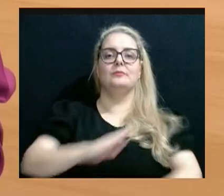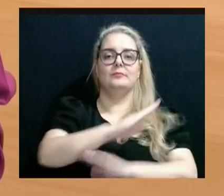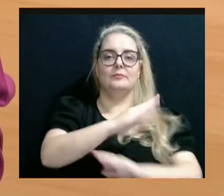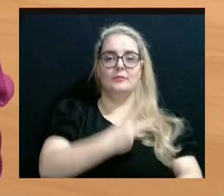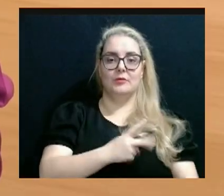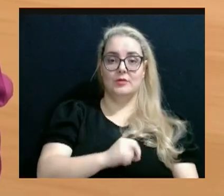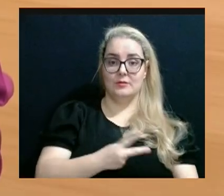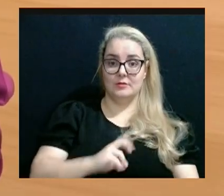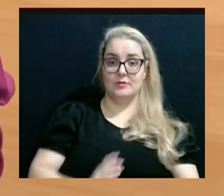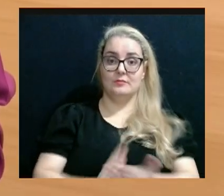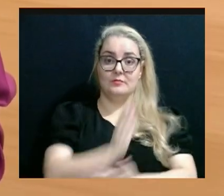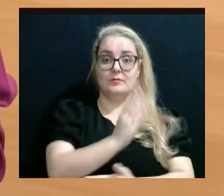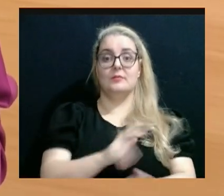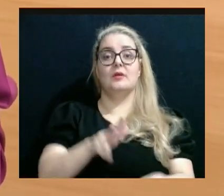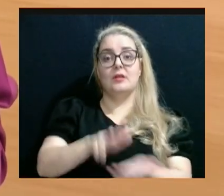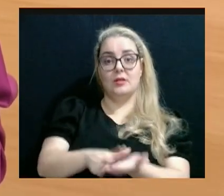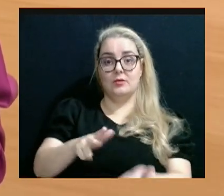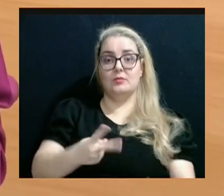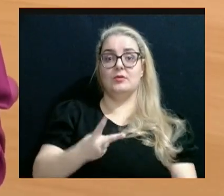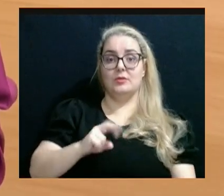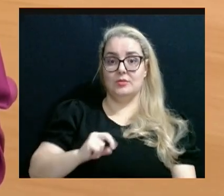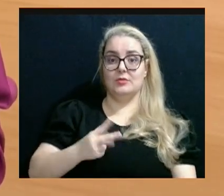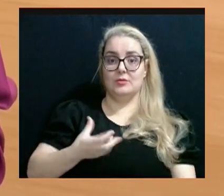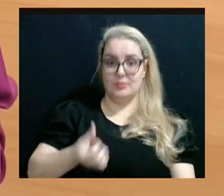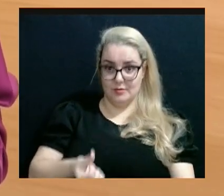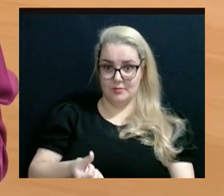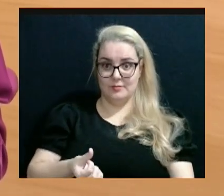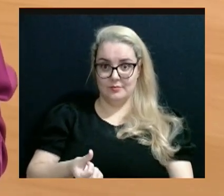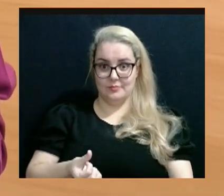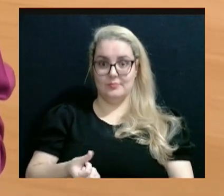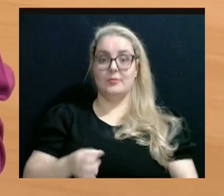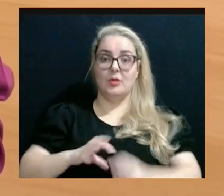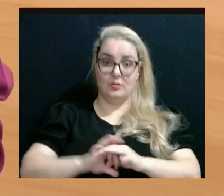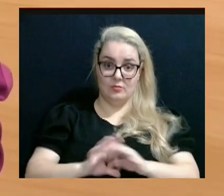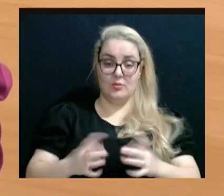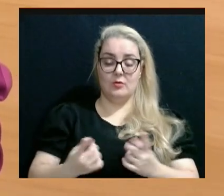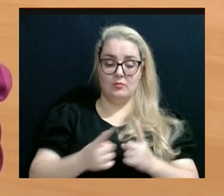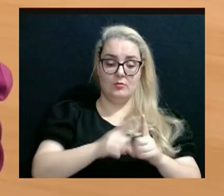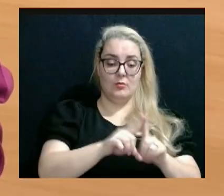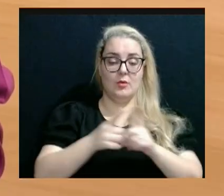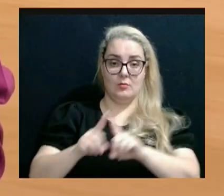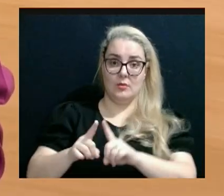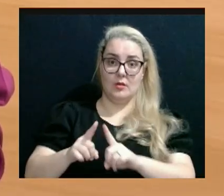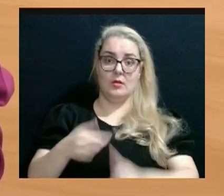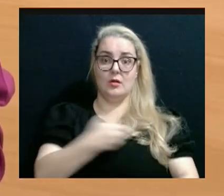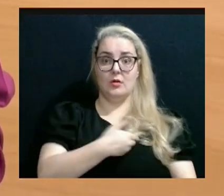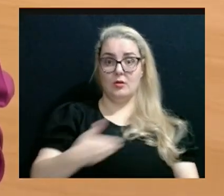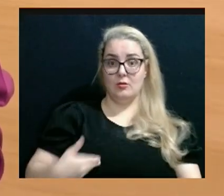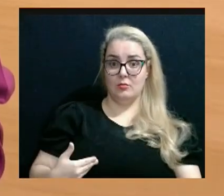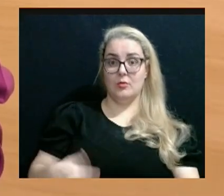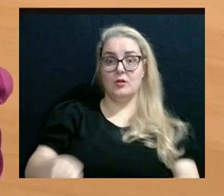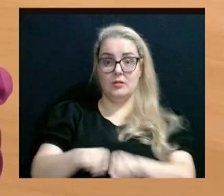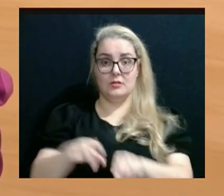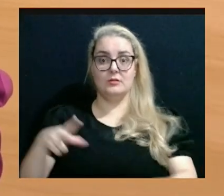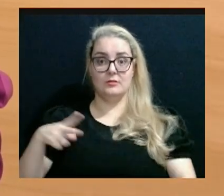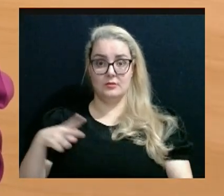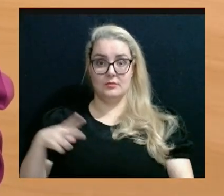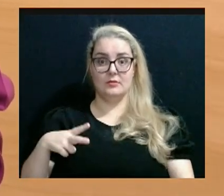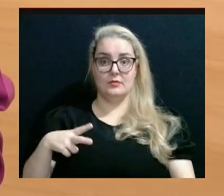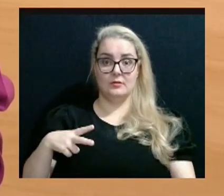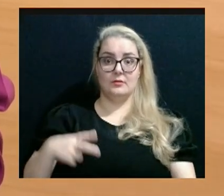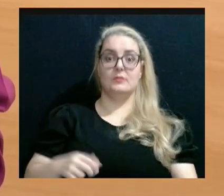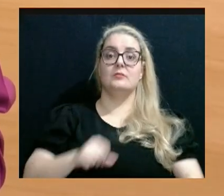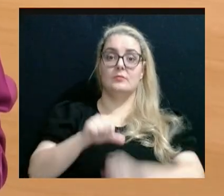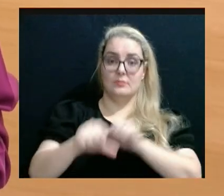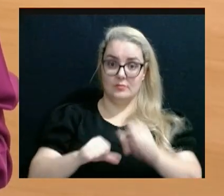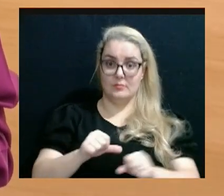e regulamentado em 2026 e permite parcerias entre a iniciativa privada e o poder público para a transformação